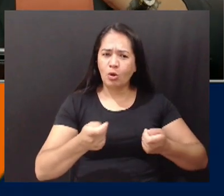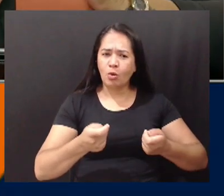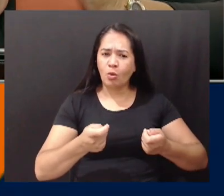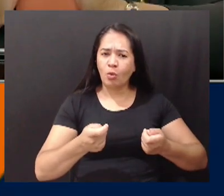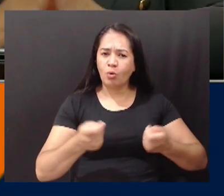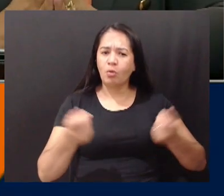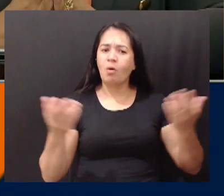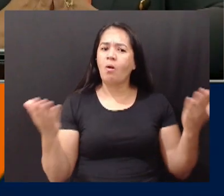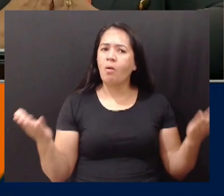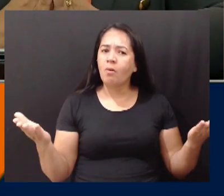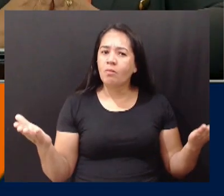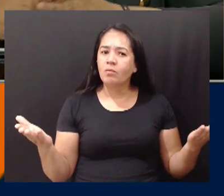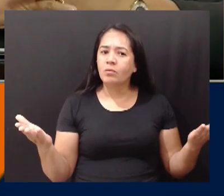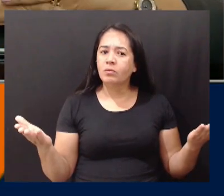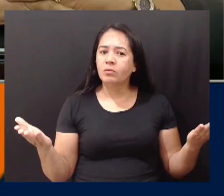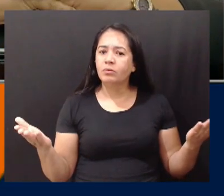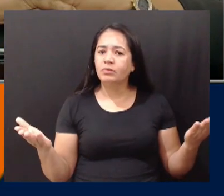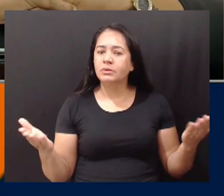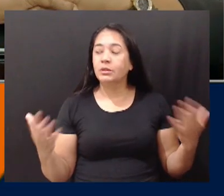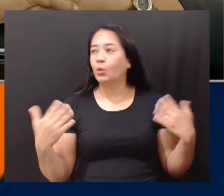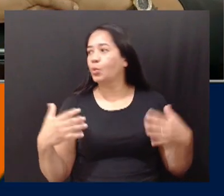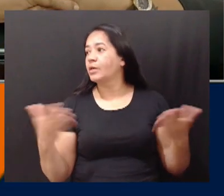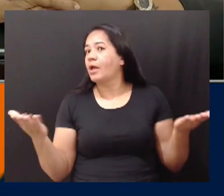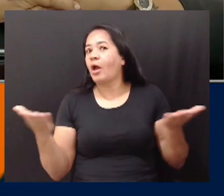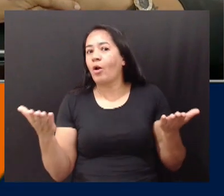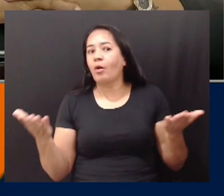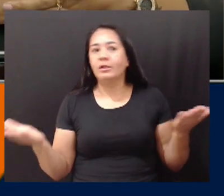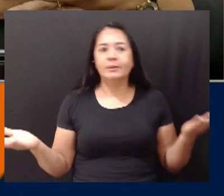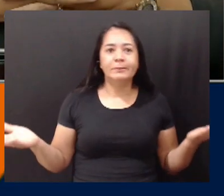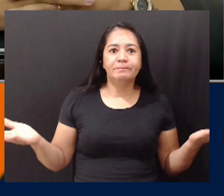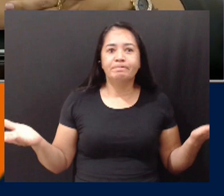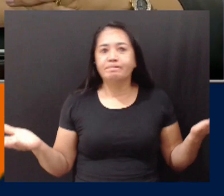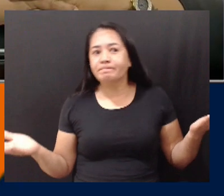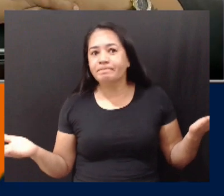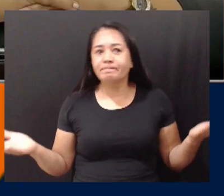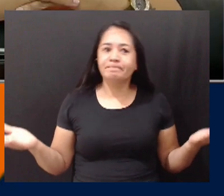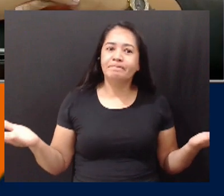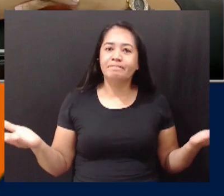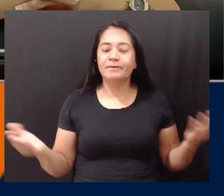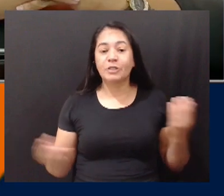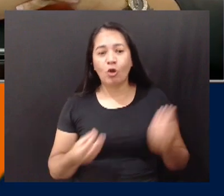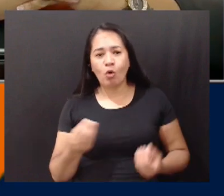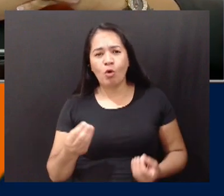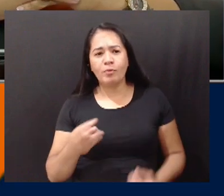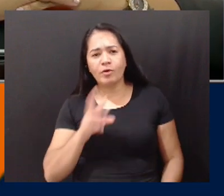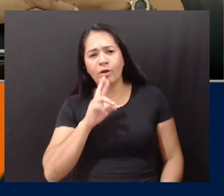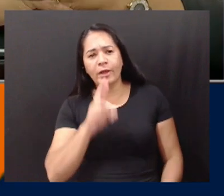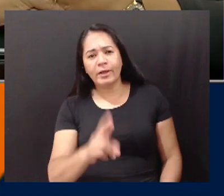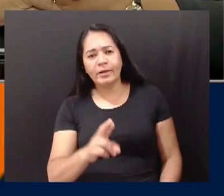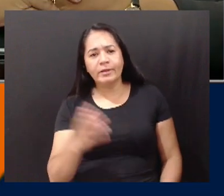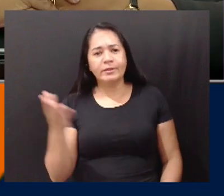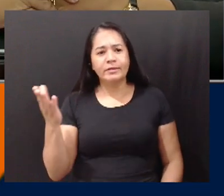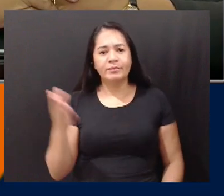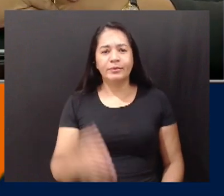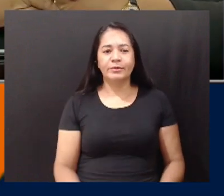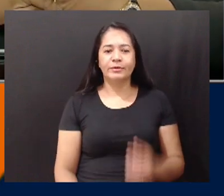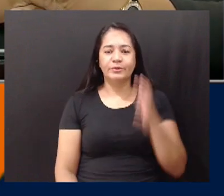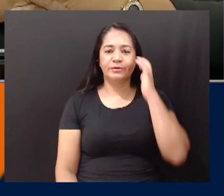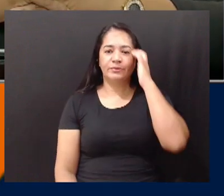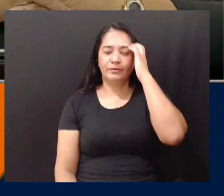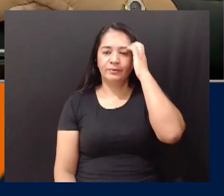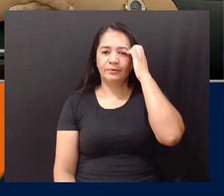e Valéria. E agora? Vamos lá, Valéria. Como que você responde esse nosso telespectador, hein, o André